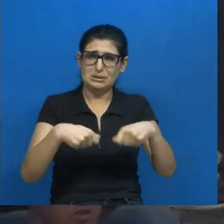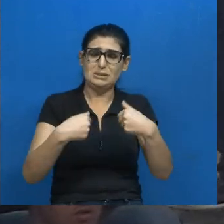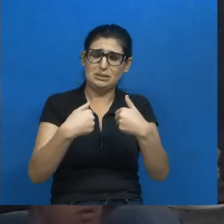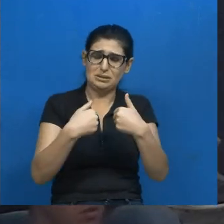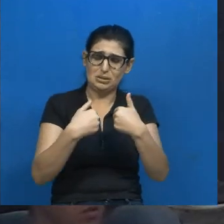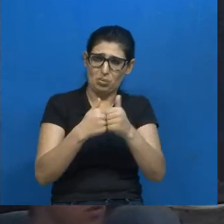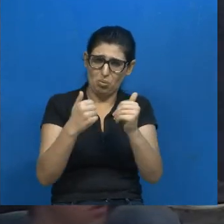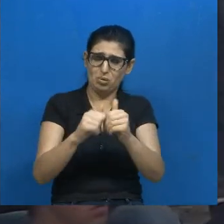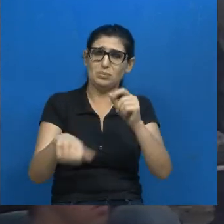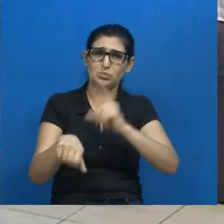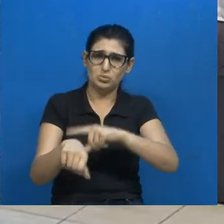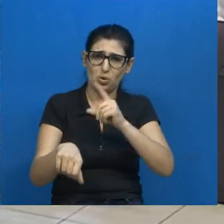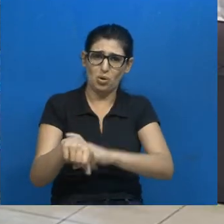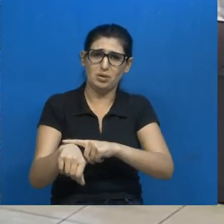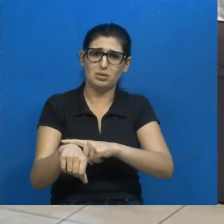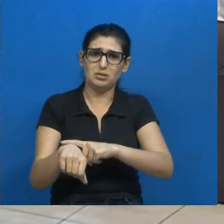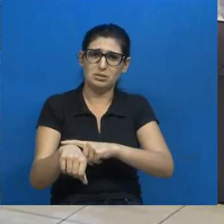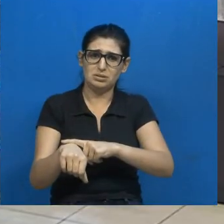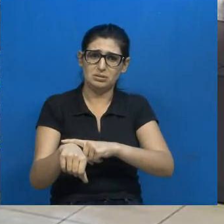seja respondido.